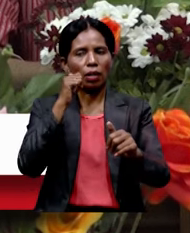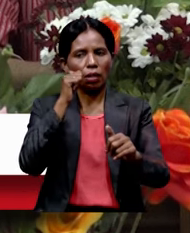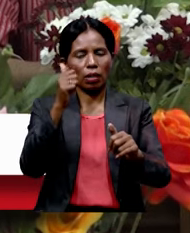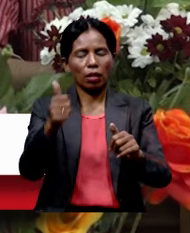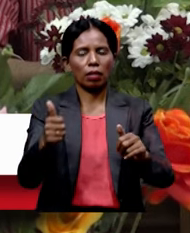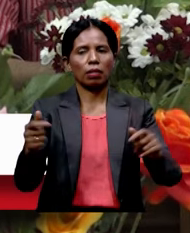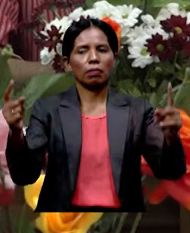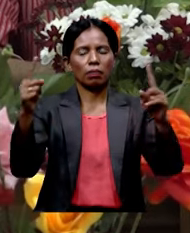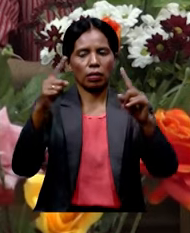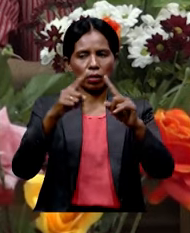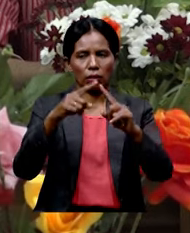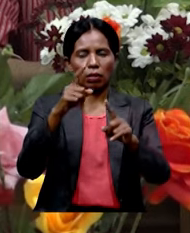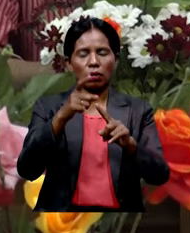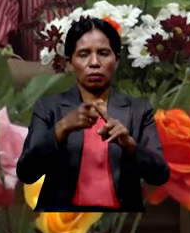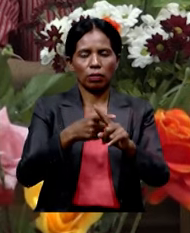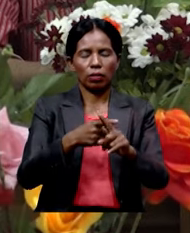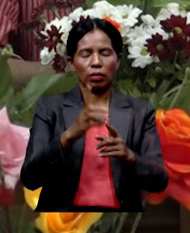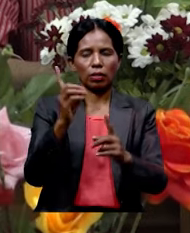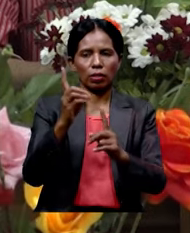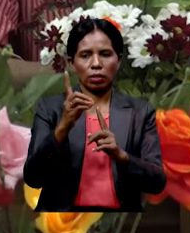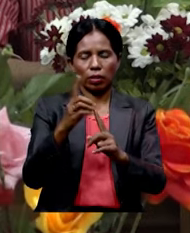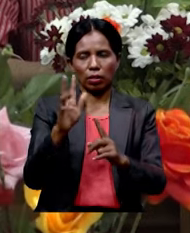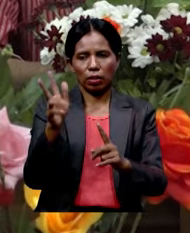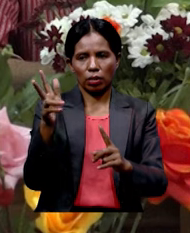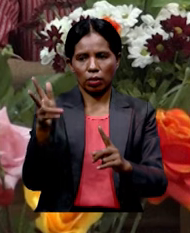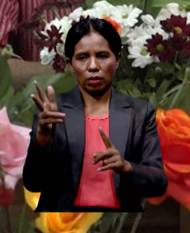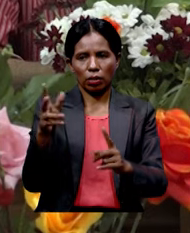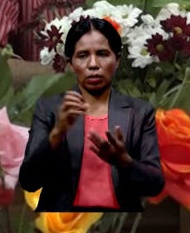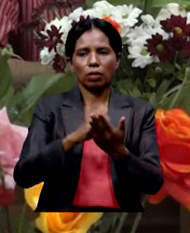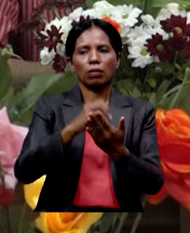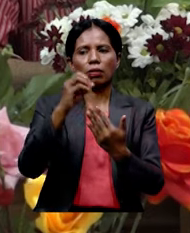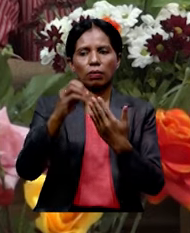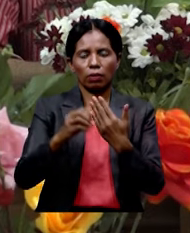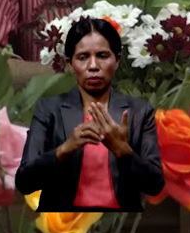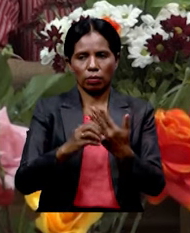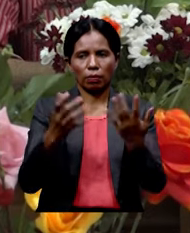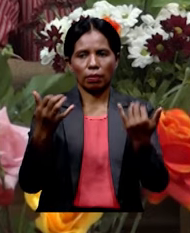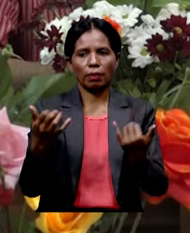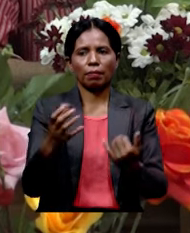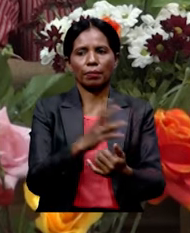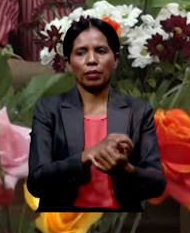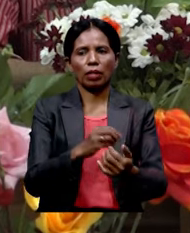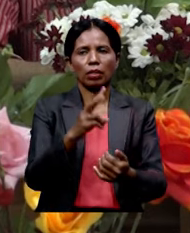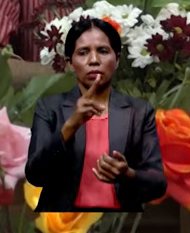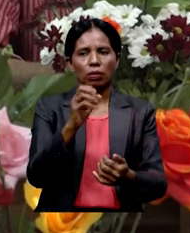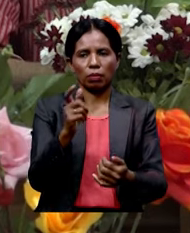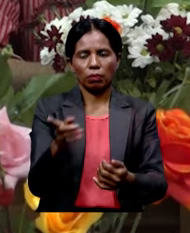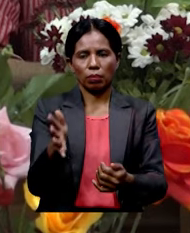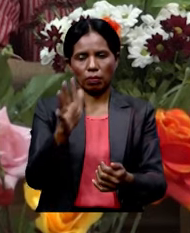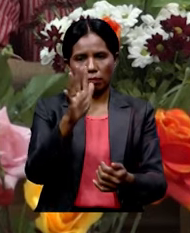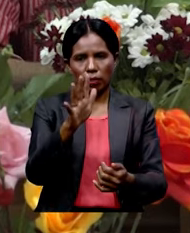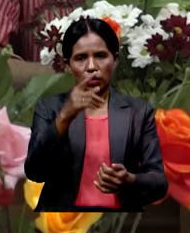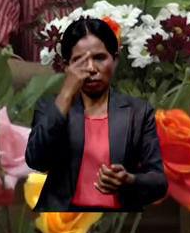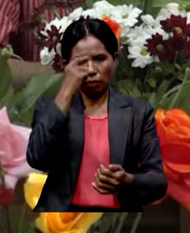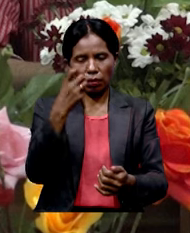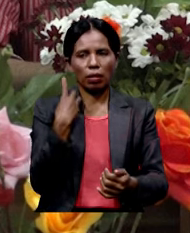bato dia 30 de outubro, né? Tô 30 de outubro 2024. Também